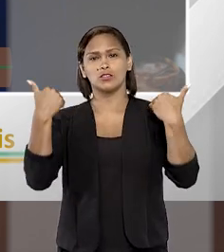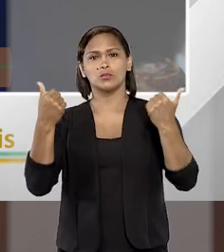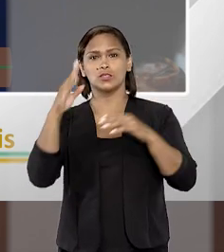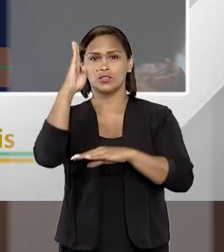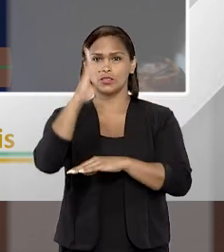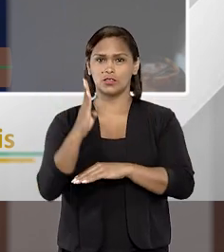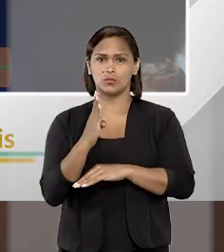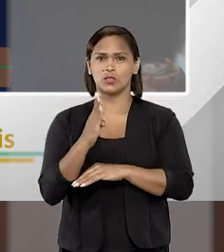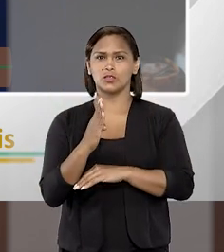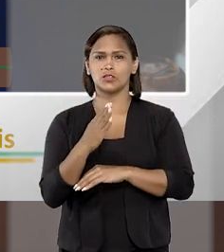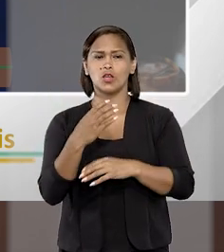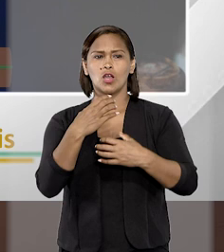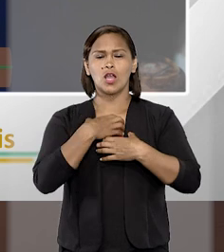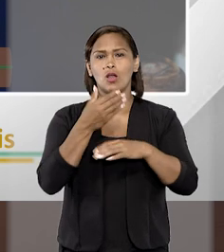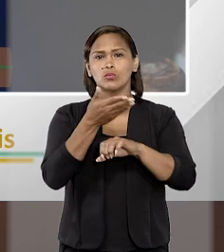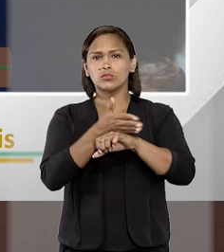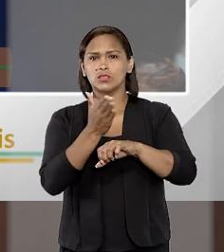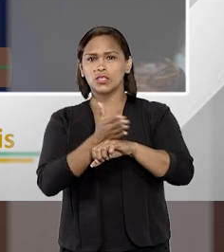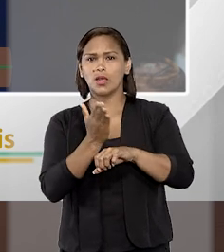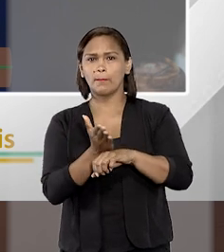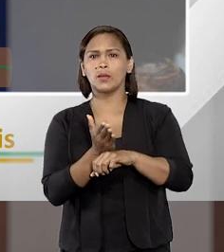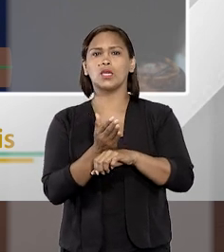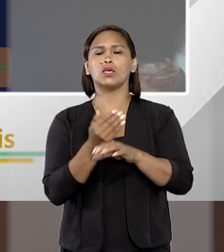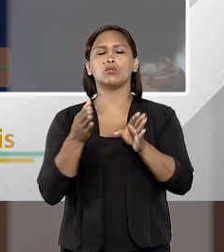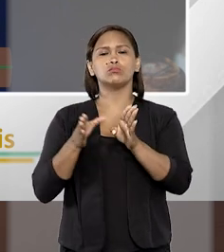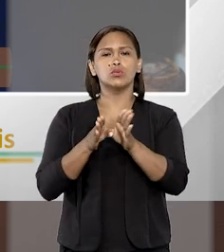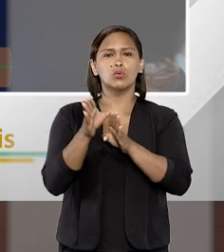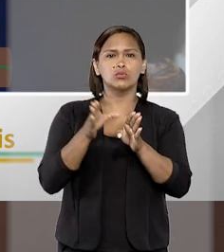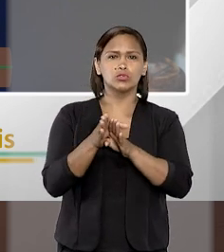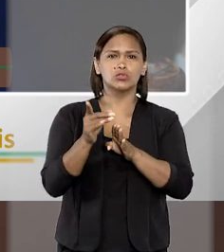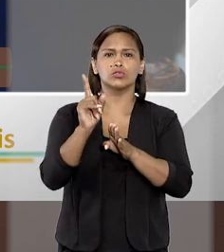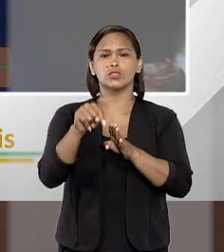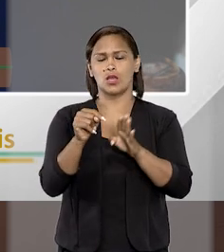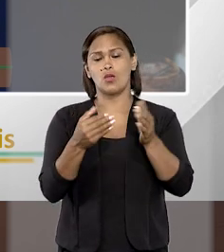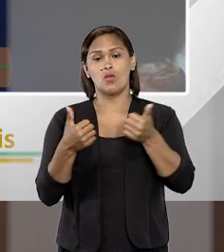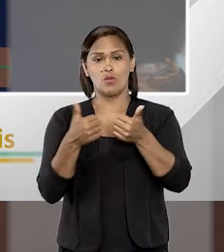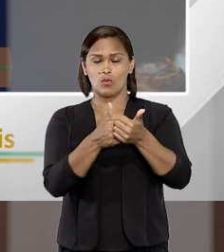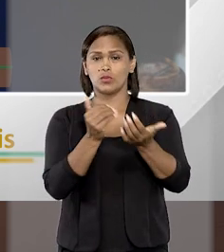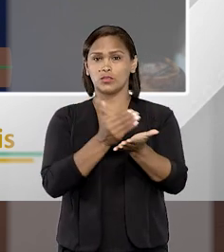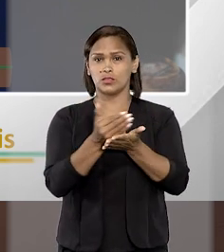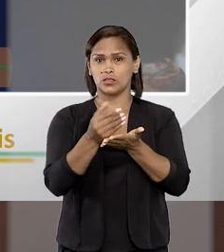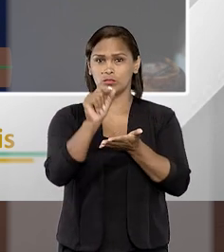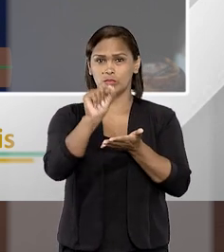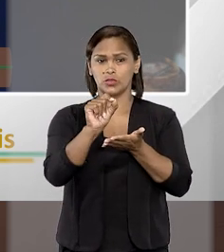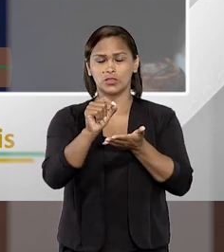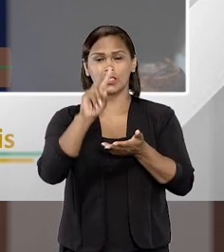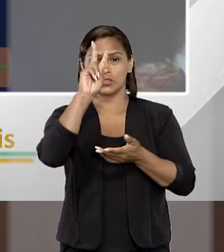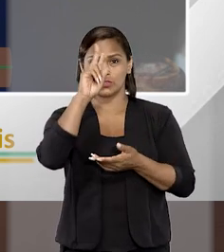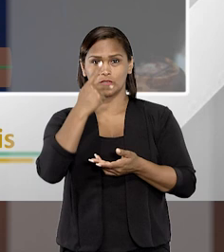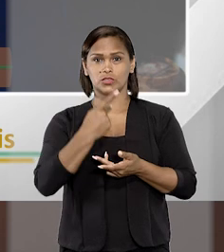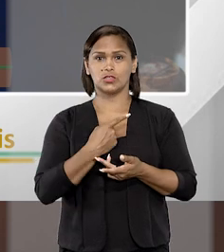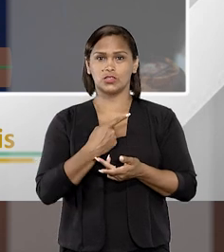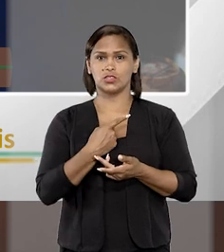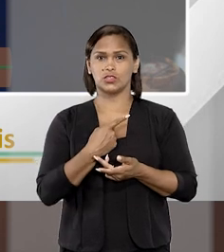brasileiros alguns tipos de treinamento do obstrução quanto a este processo de